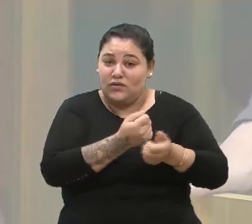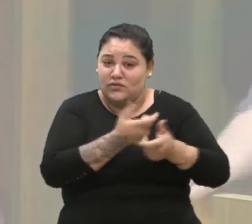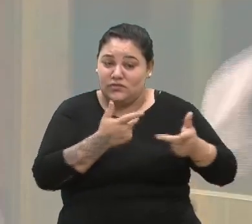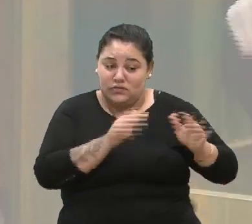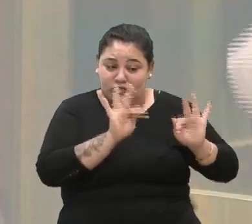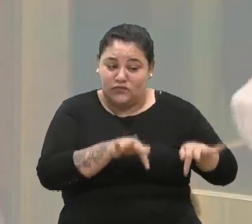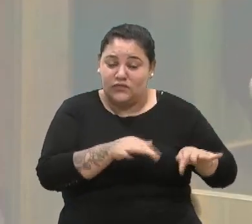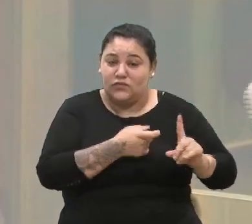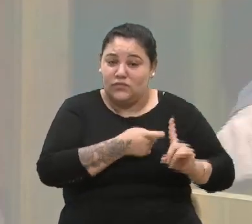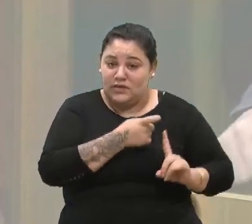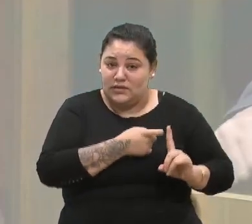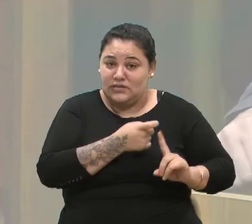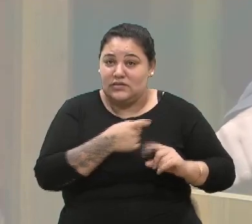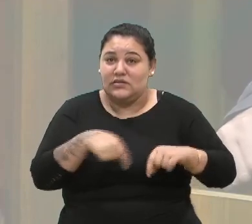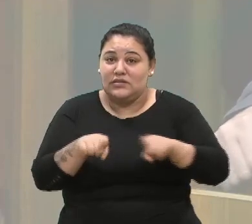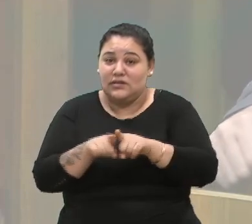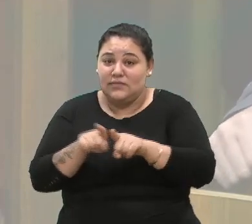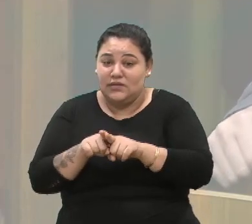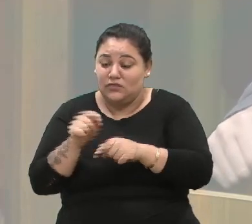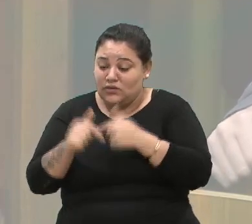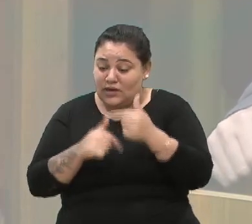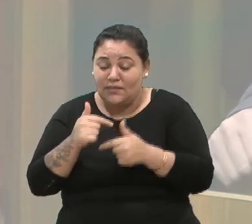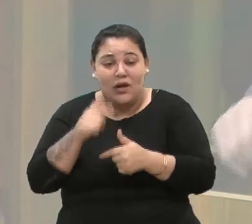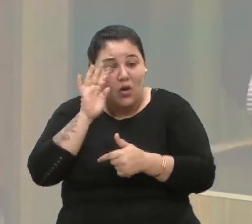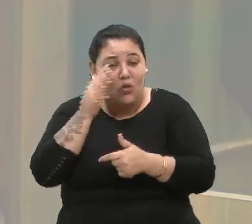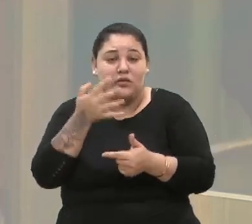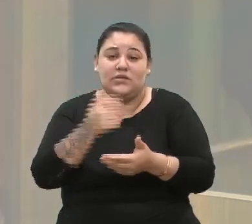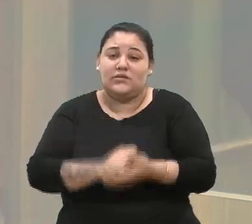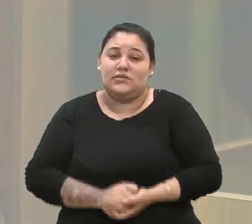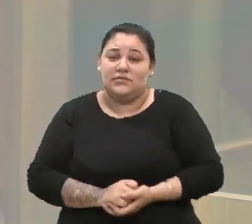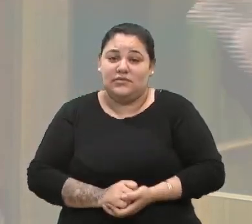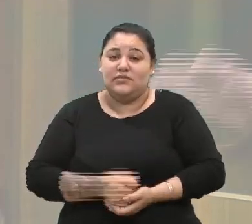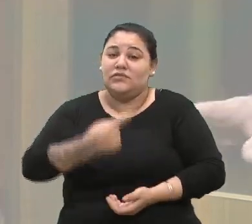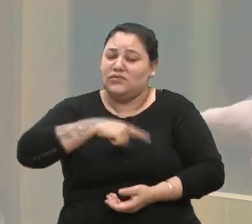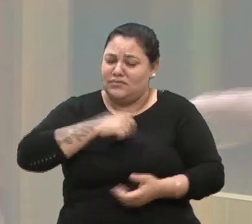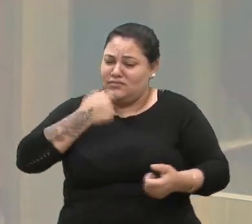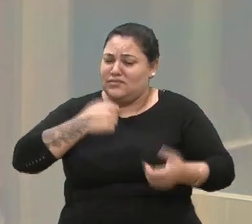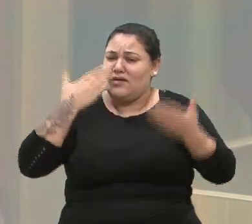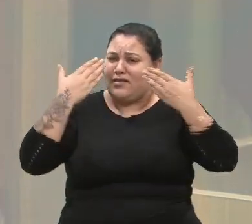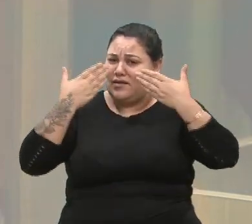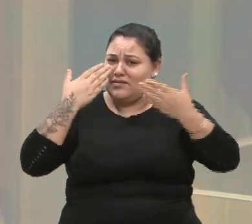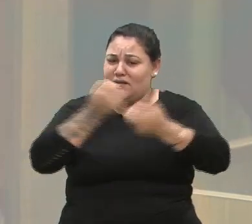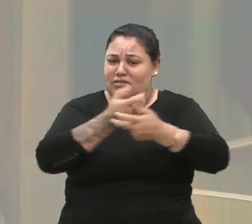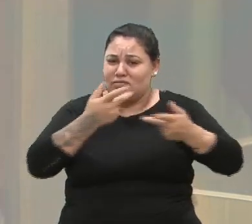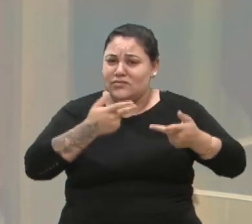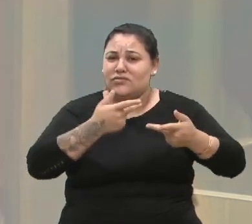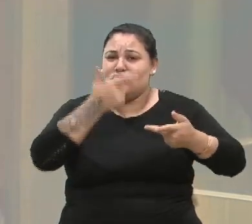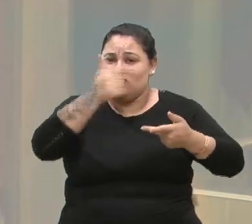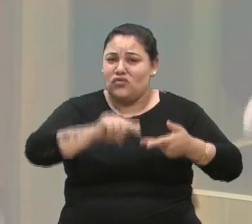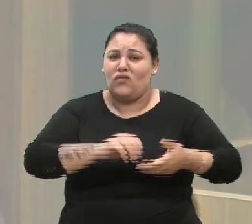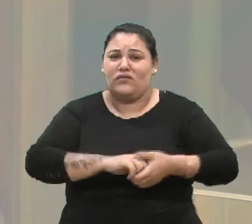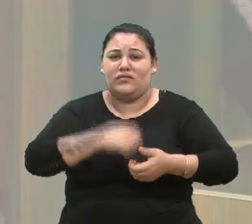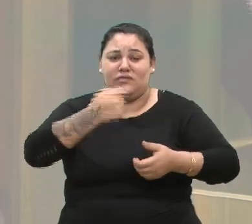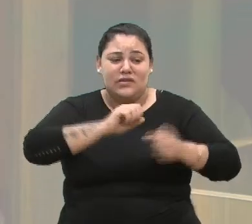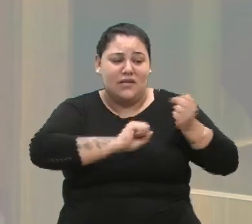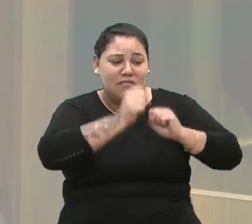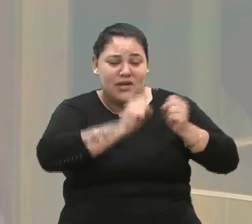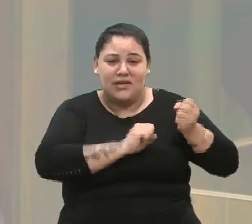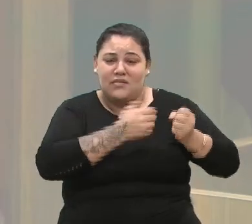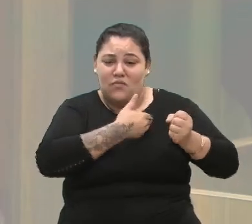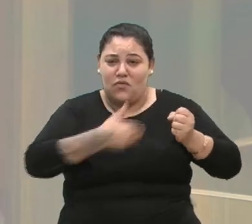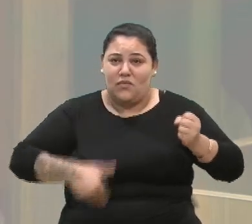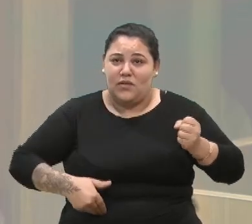mês, e que o serviço seja prestado. Então nós vamos ter que reavaliar as coisas. Não precisa empresa pública que não pode dar prejuízo, não